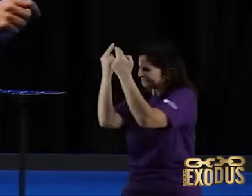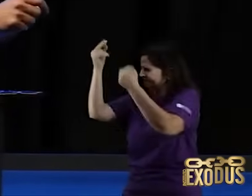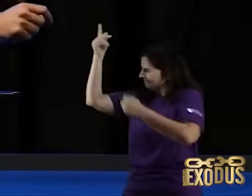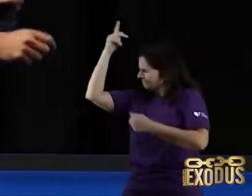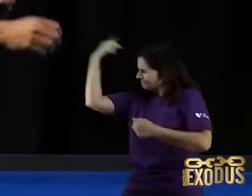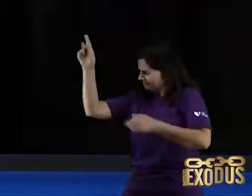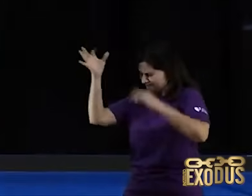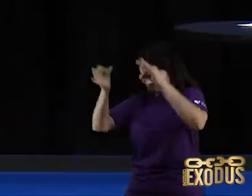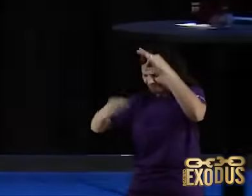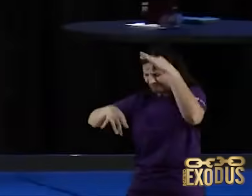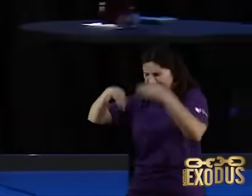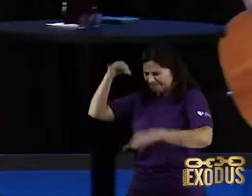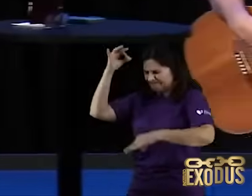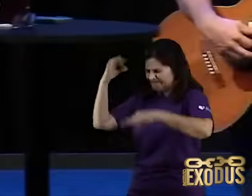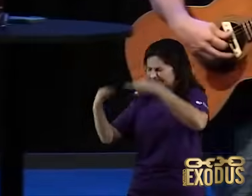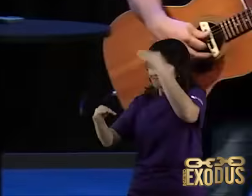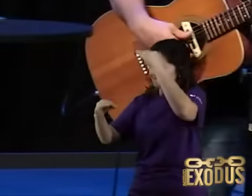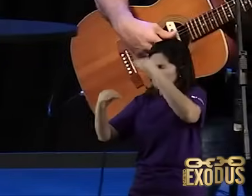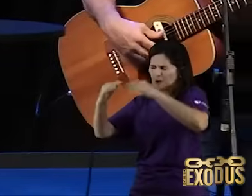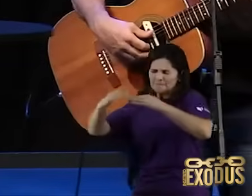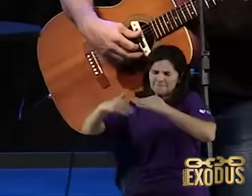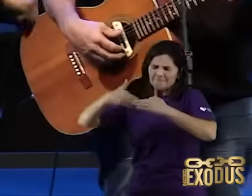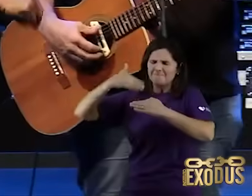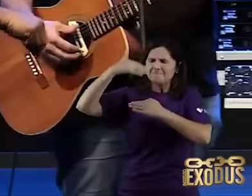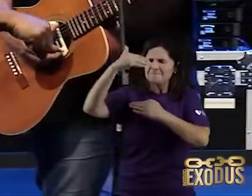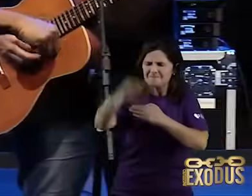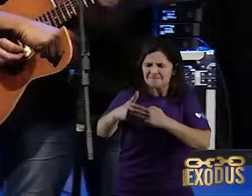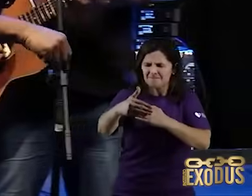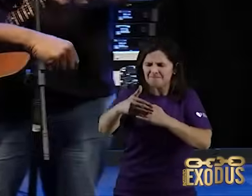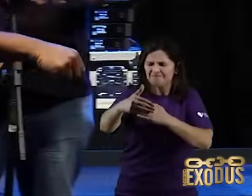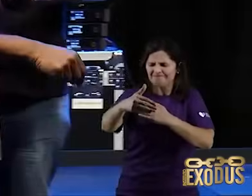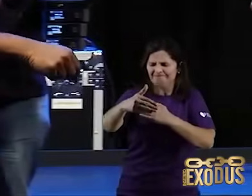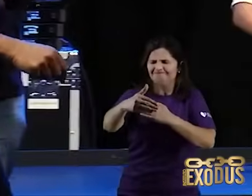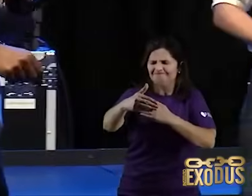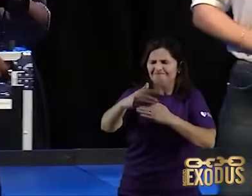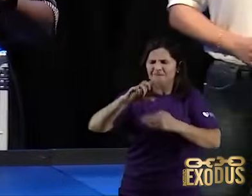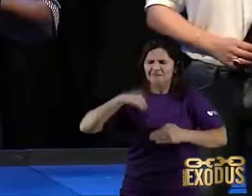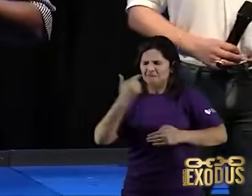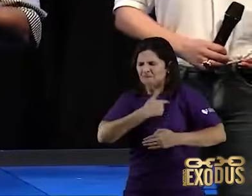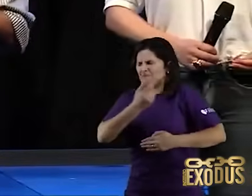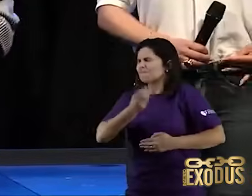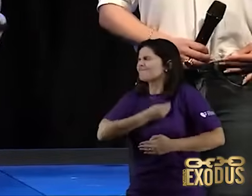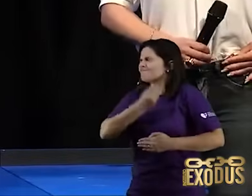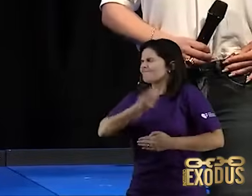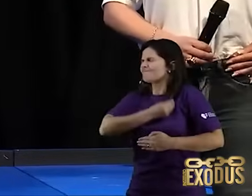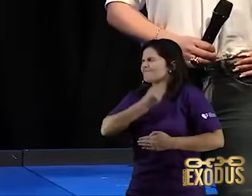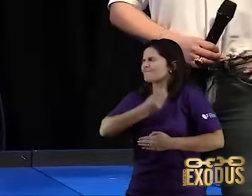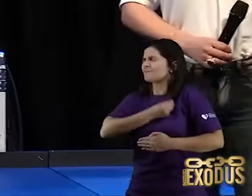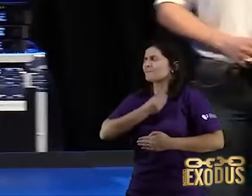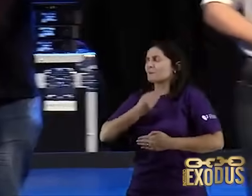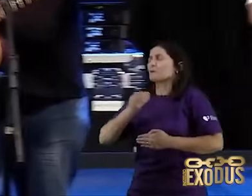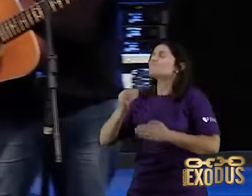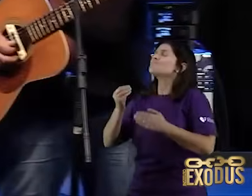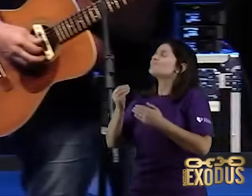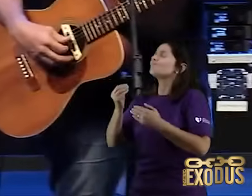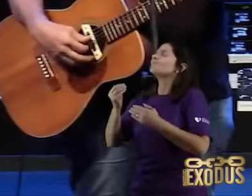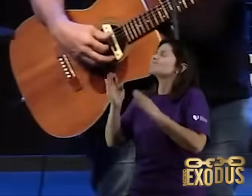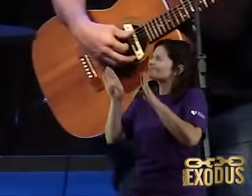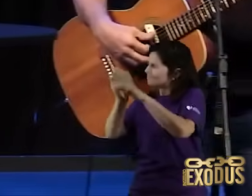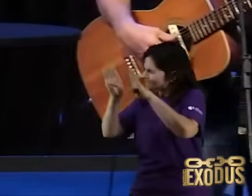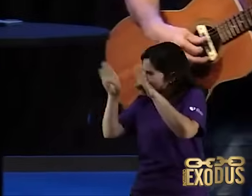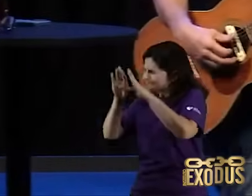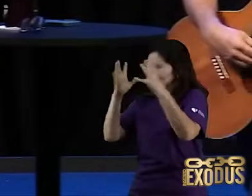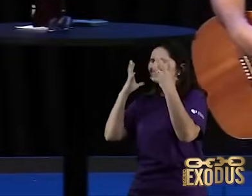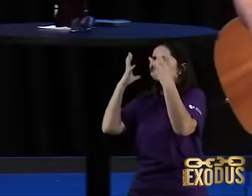Justiça estejam à frente de tudo mas também queremos pai que o senhor acrescente em nossas vidas